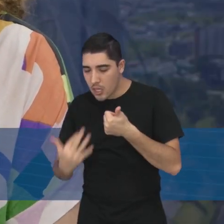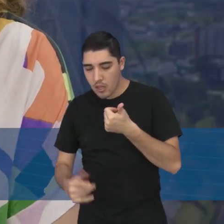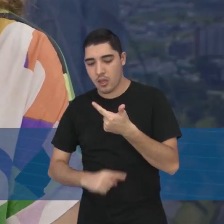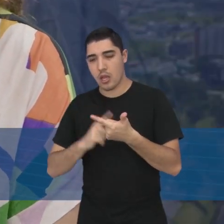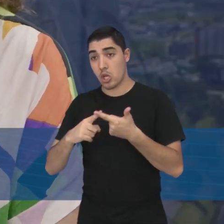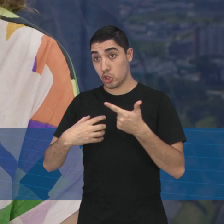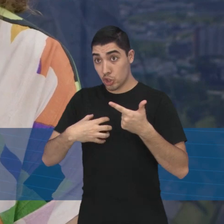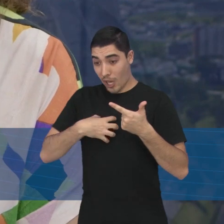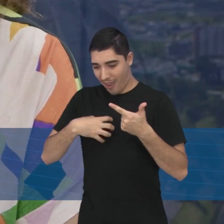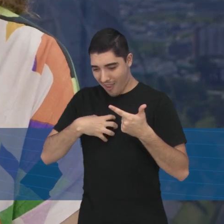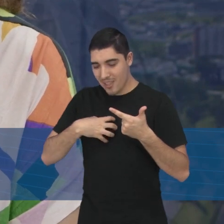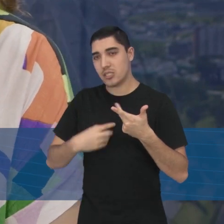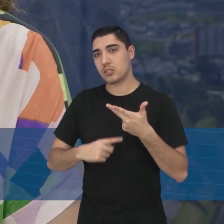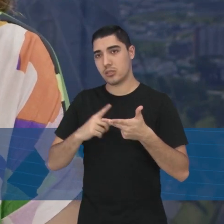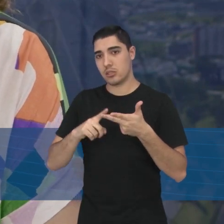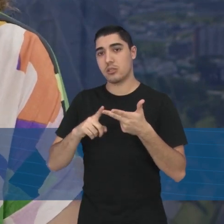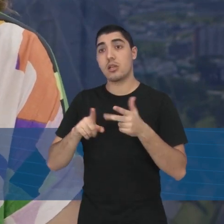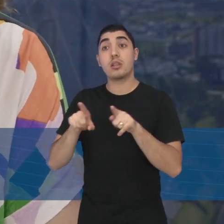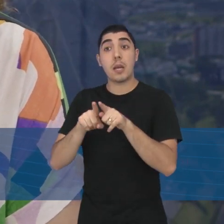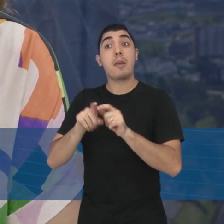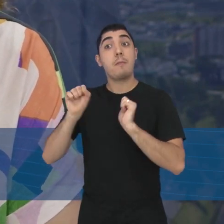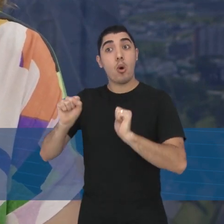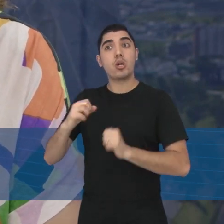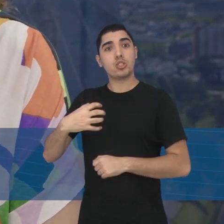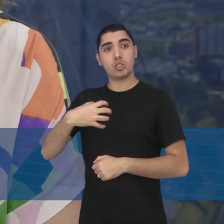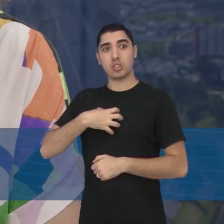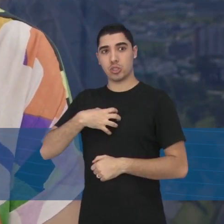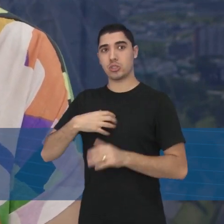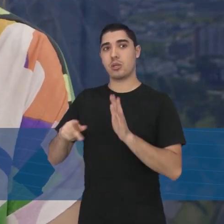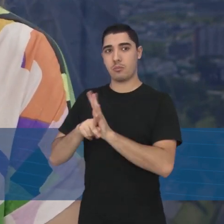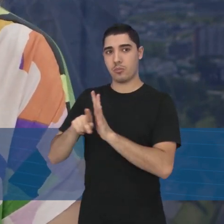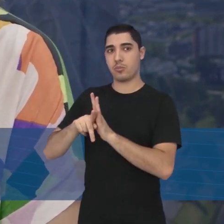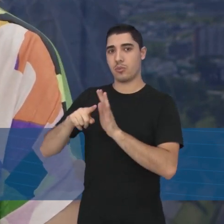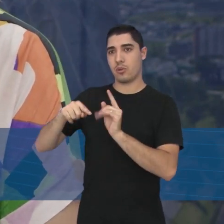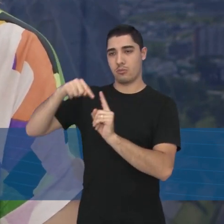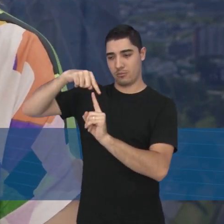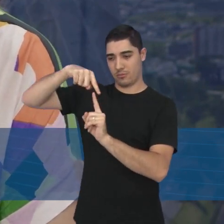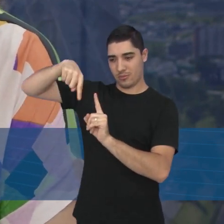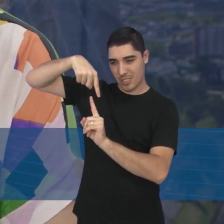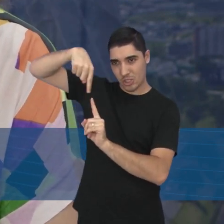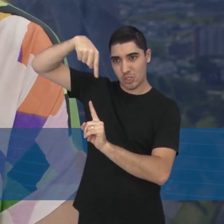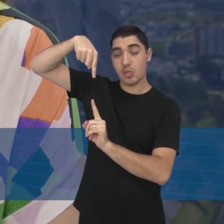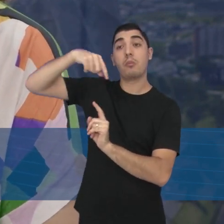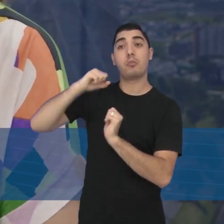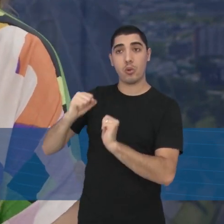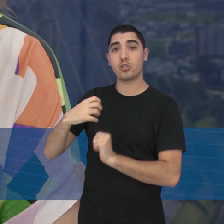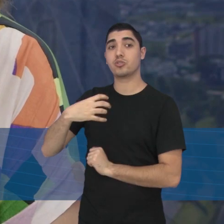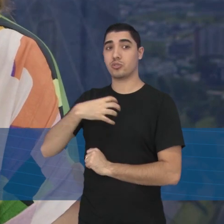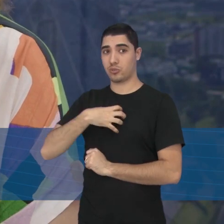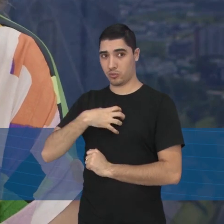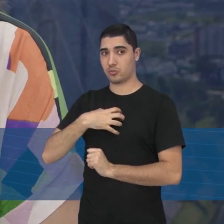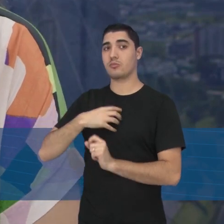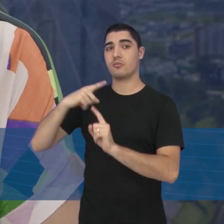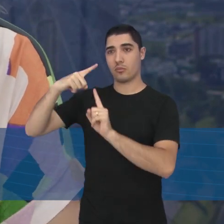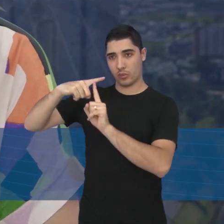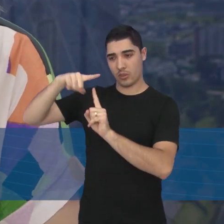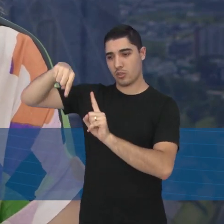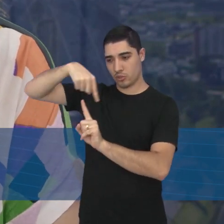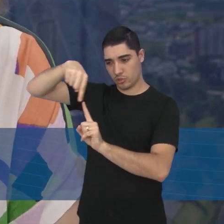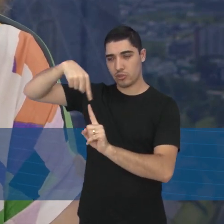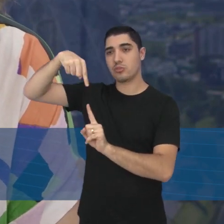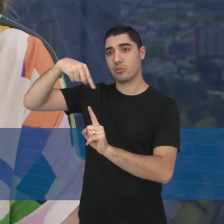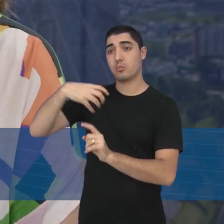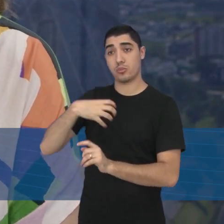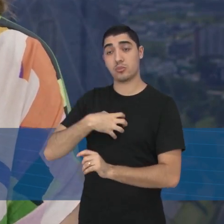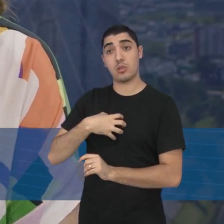padrão. Ela pode inclusive sentir o fio do DIU. O DIU fica com um fiozinho no fundo da vagina e a mulher tem acesso ao canal vaginal, ela pode